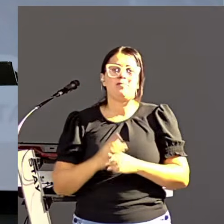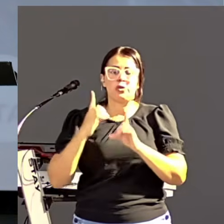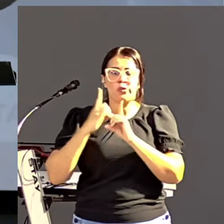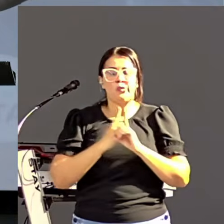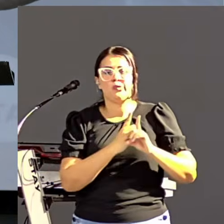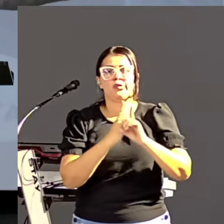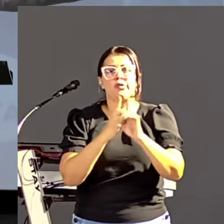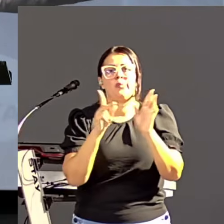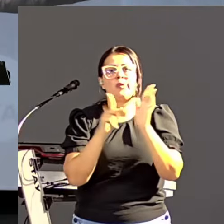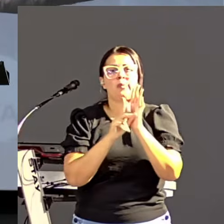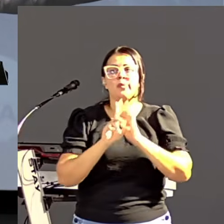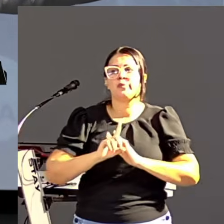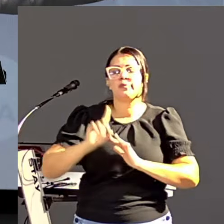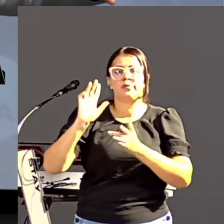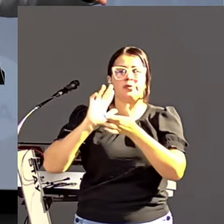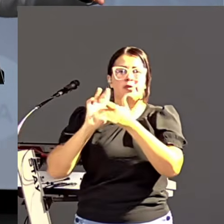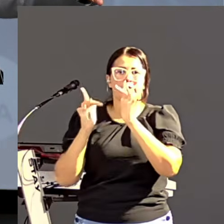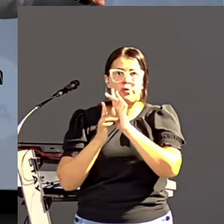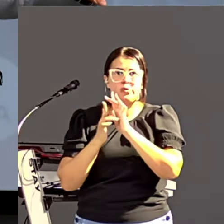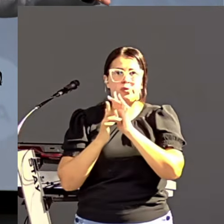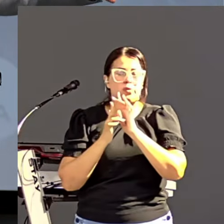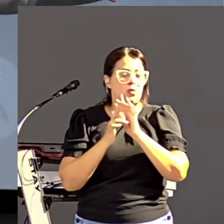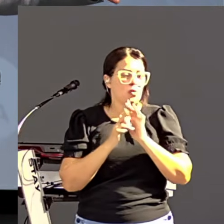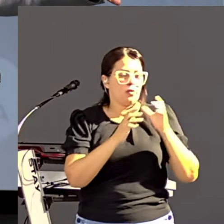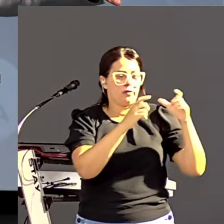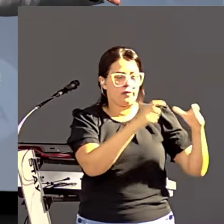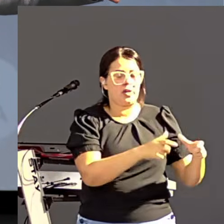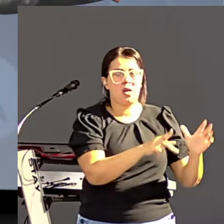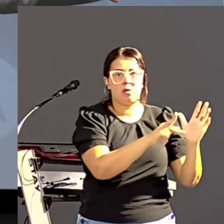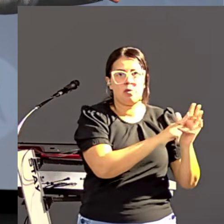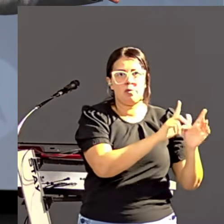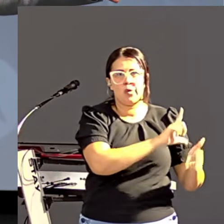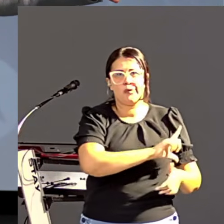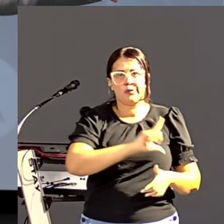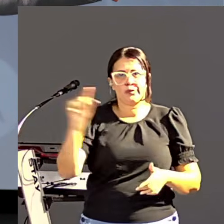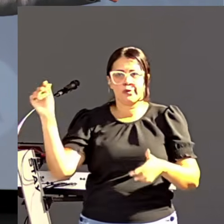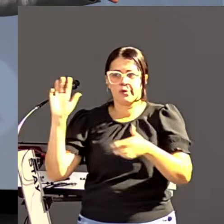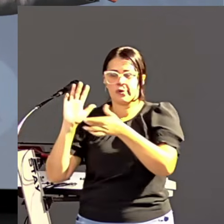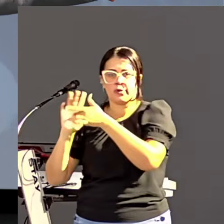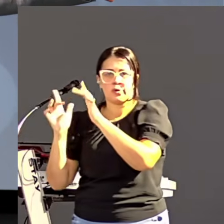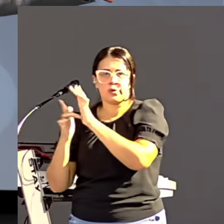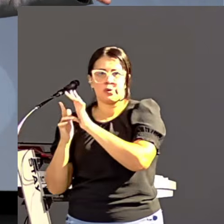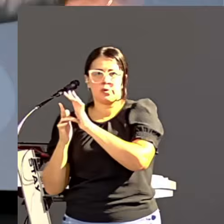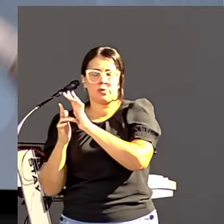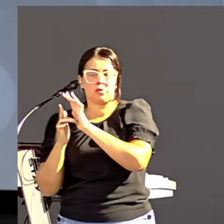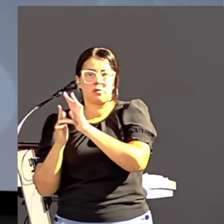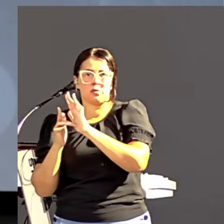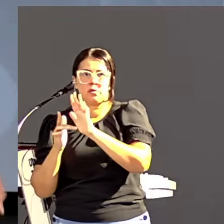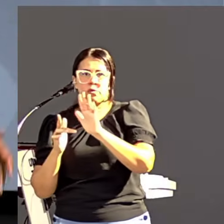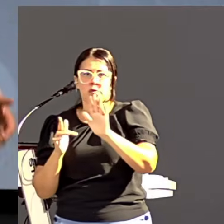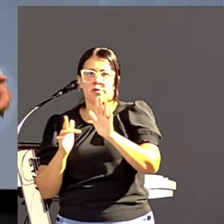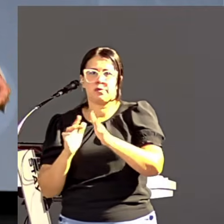de Jesus, quando deixaram Jesus ir orando e ficaram ali, quando Jesus saiu, eles já fizeram isso aqui, ó.